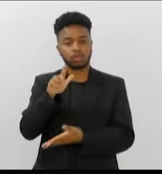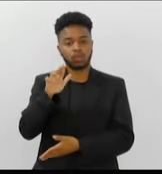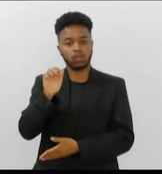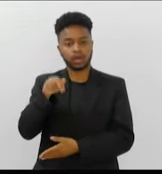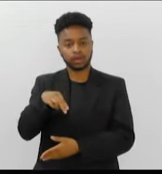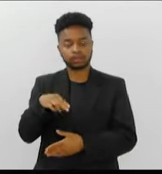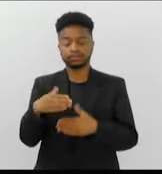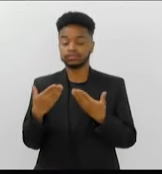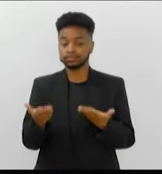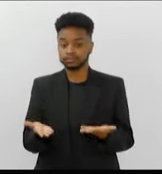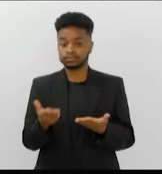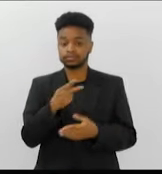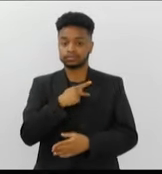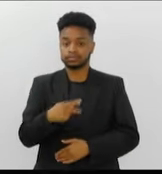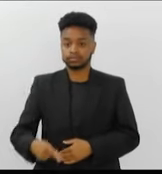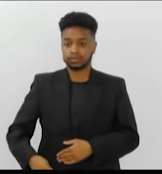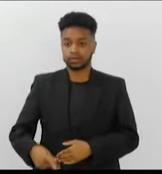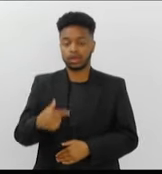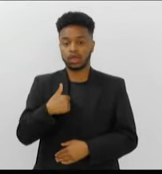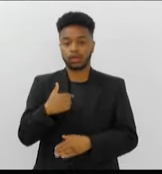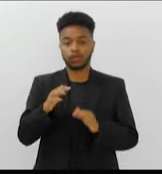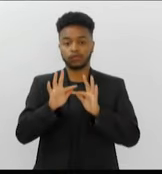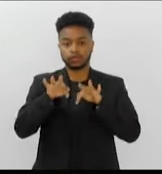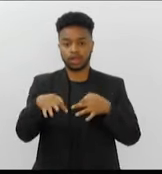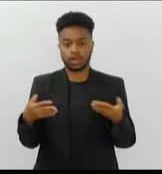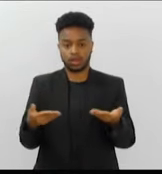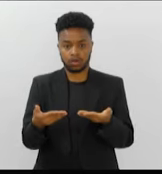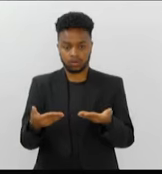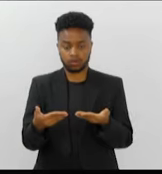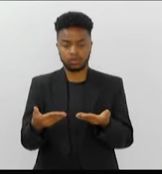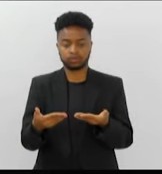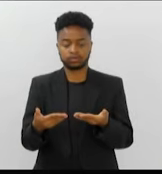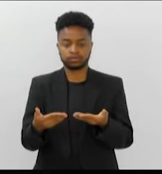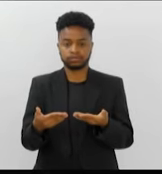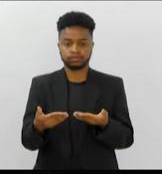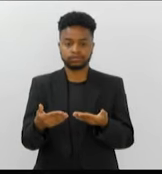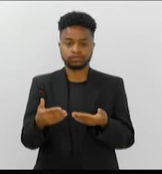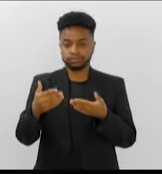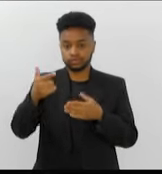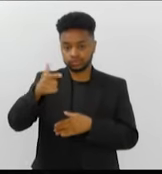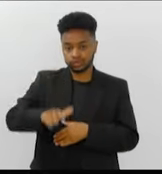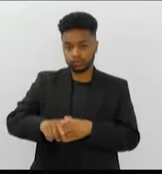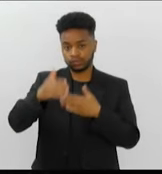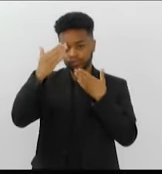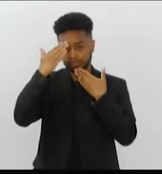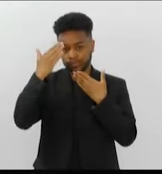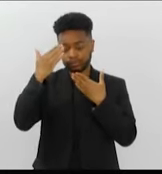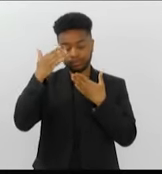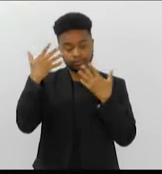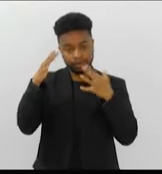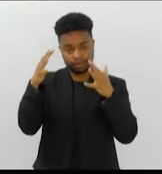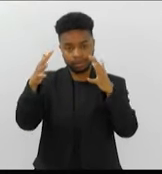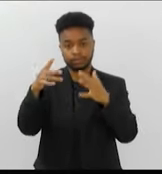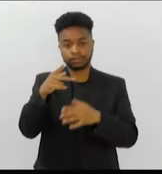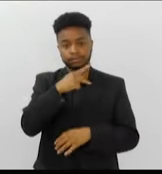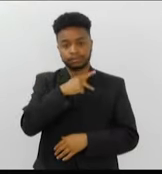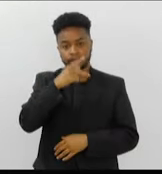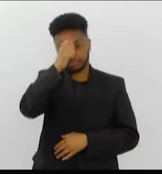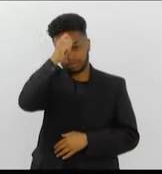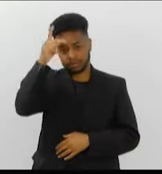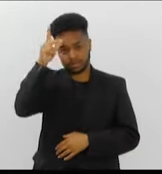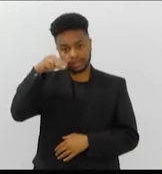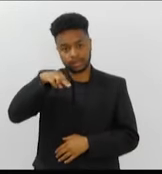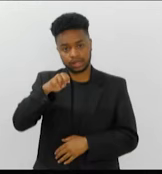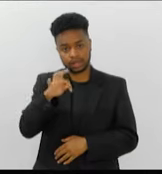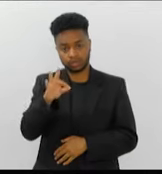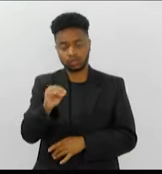Então, presidente, eu finalizo aqui mais uma vez parabenizando o prefeito Neto, toda a sua